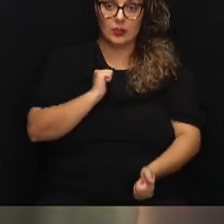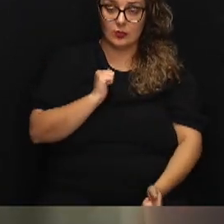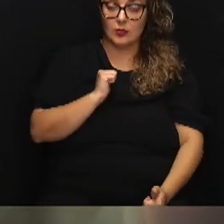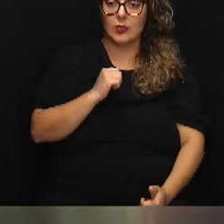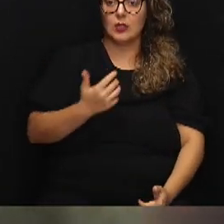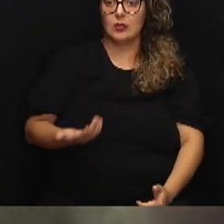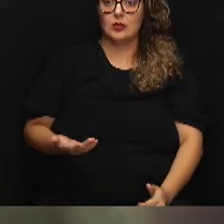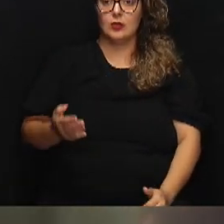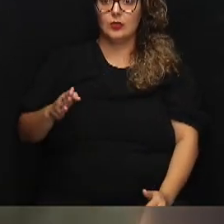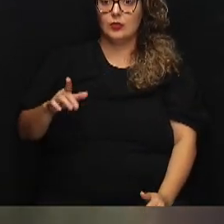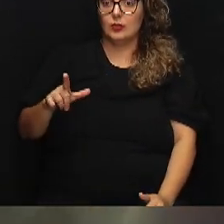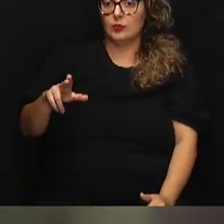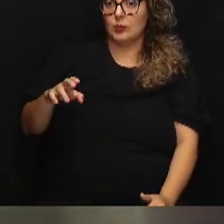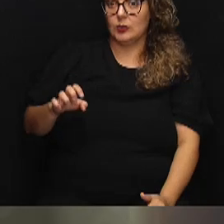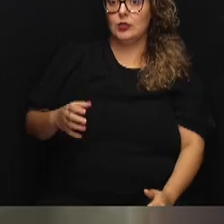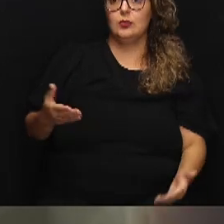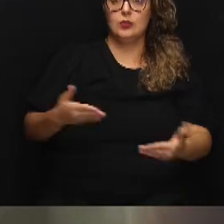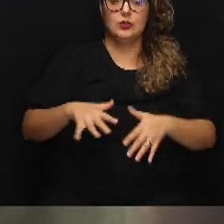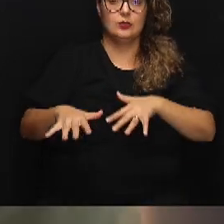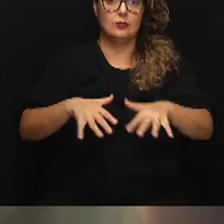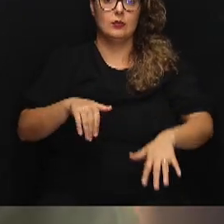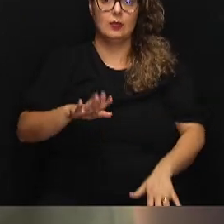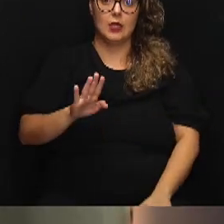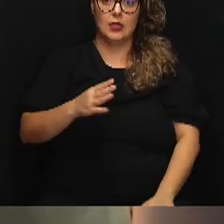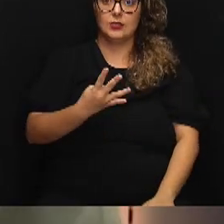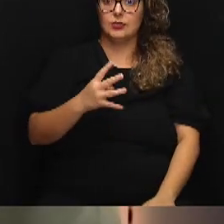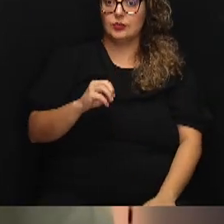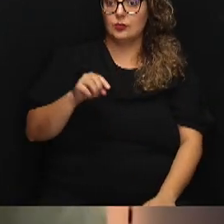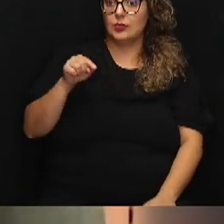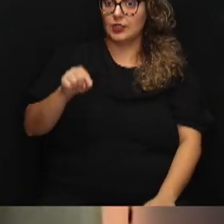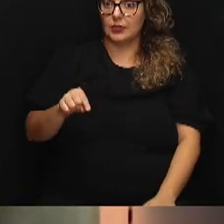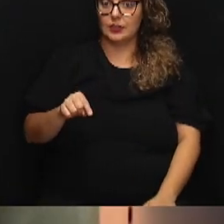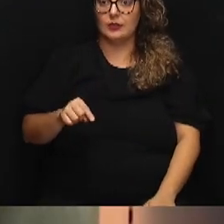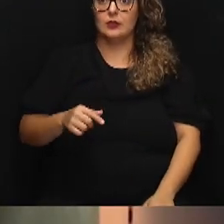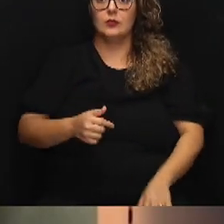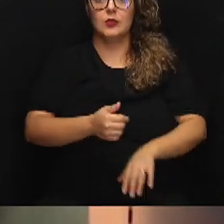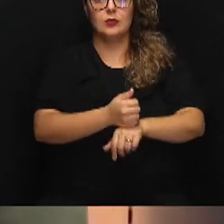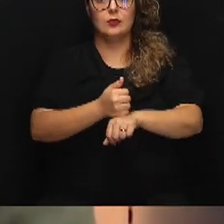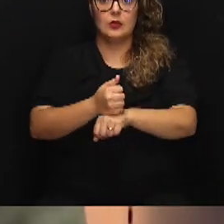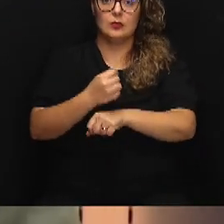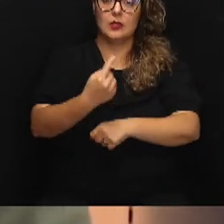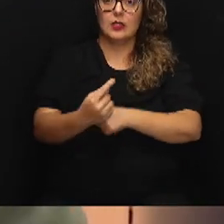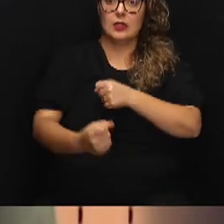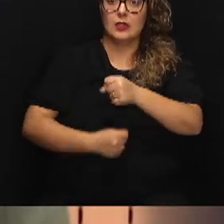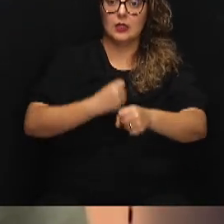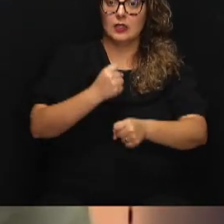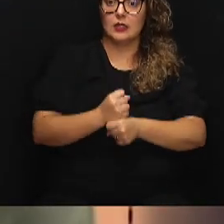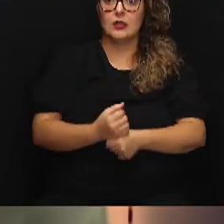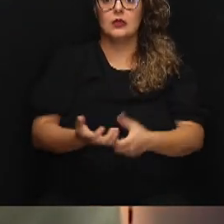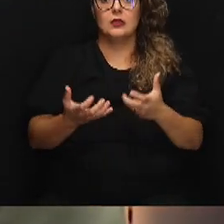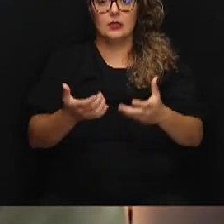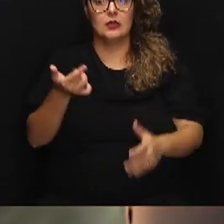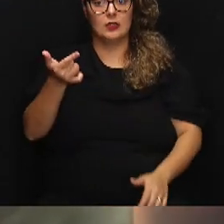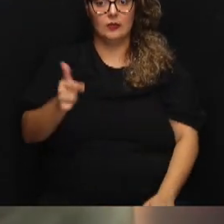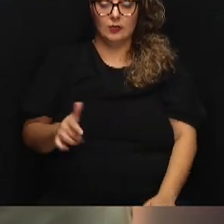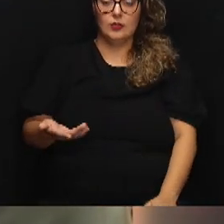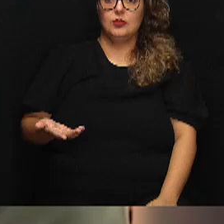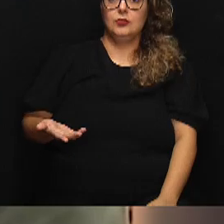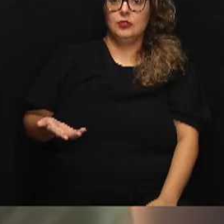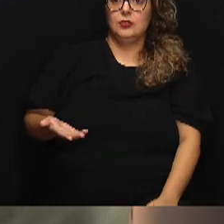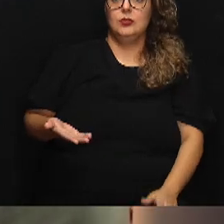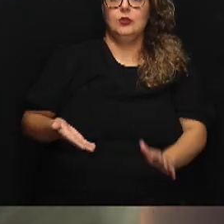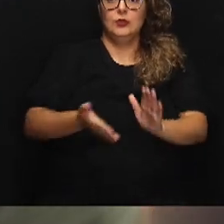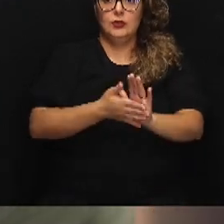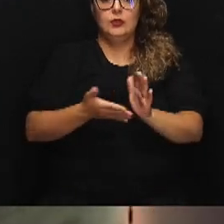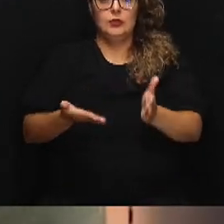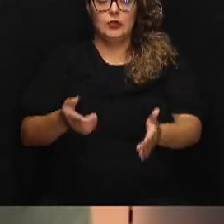Noblu hoje movimenta mais de 40 mil esportistas por ano, pretende continuar nesse propósito,